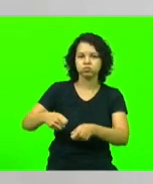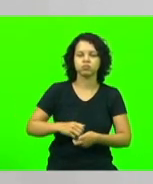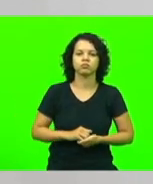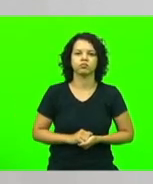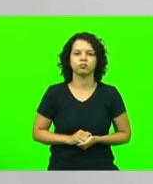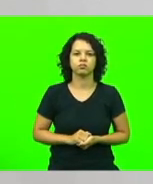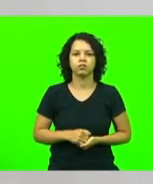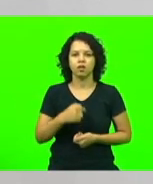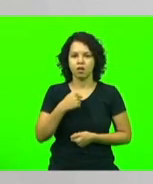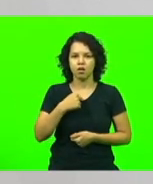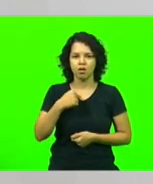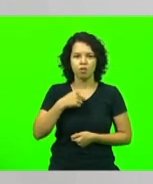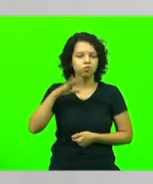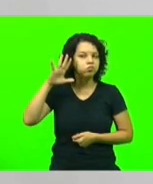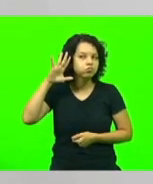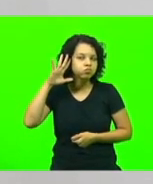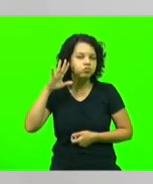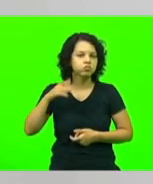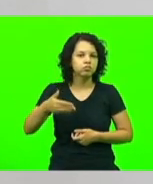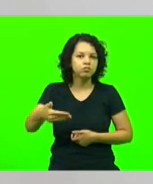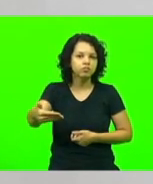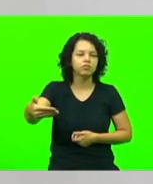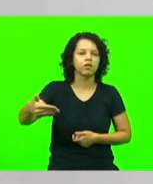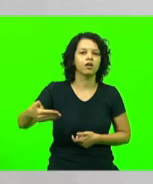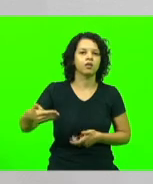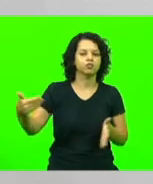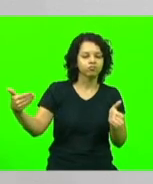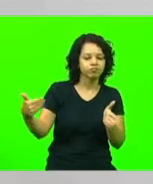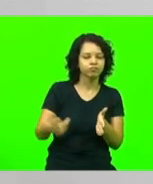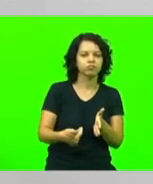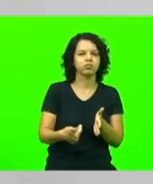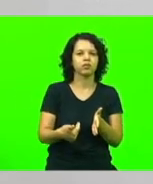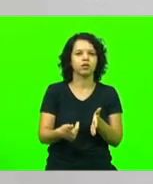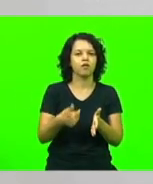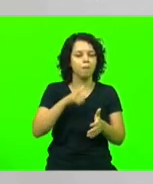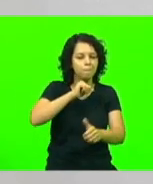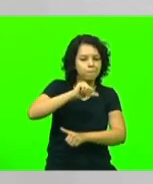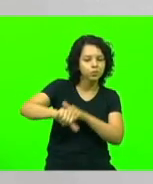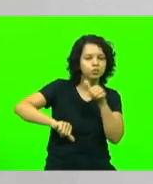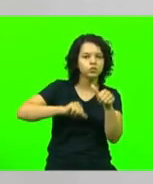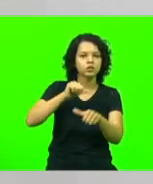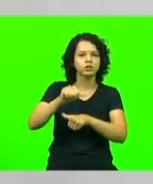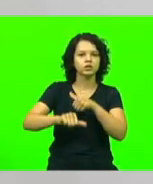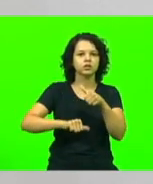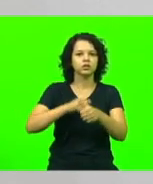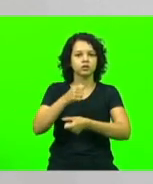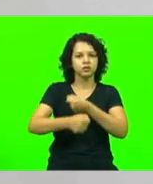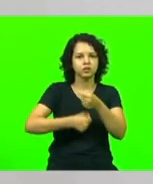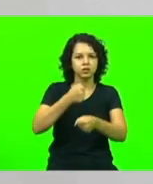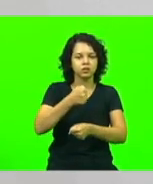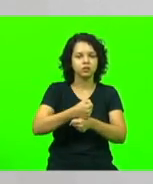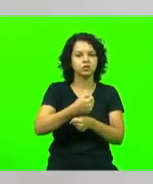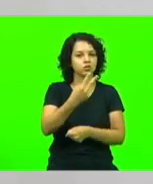Sou capaz de escutar o seu tropel. Nós tivemos uma grande mudança em 2018, e nós teremos outra